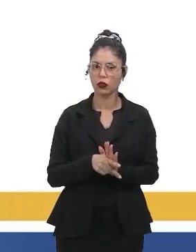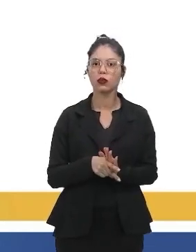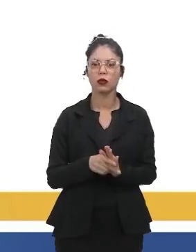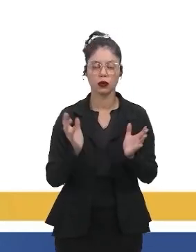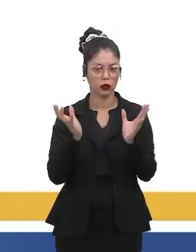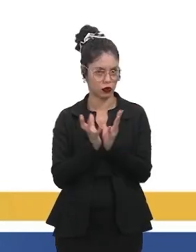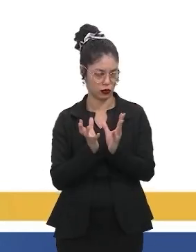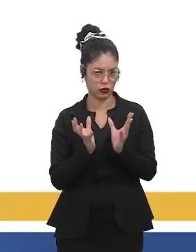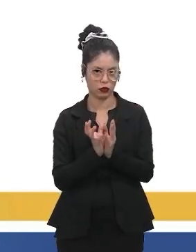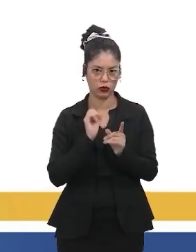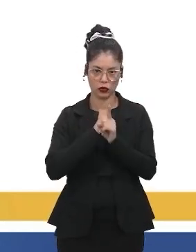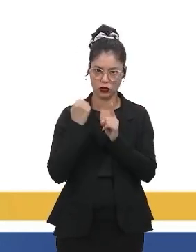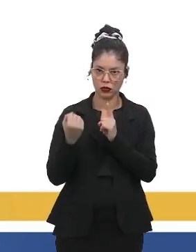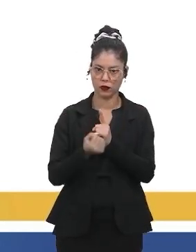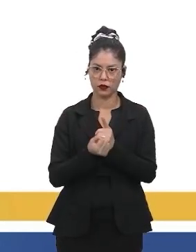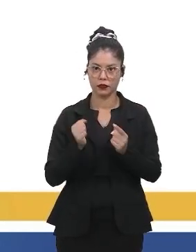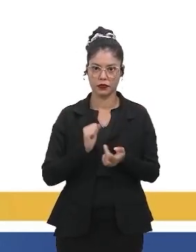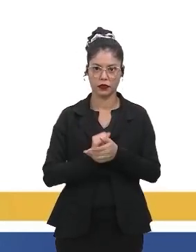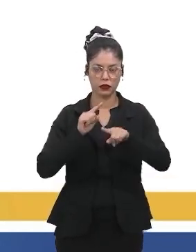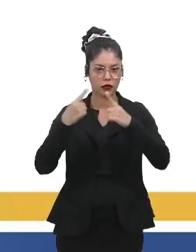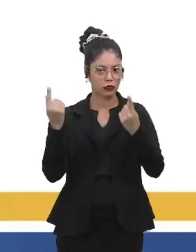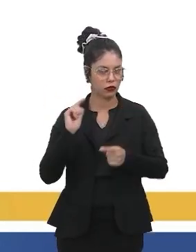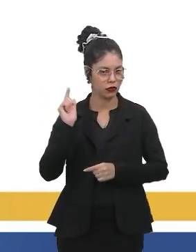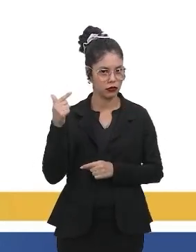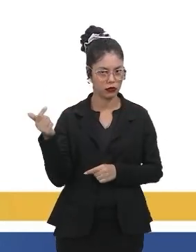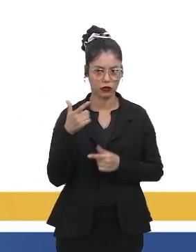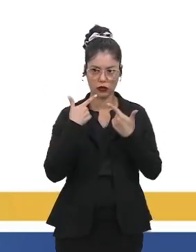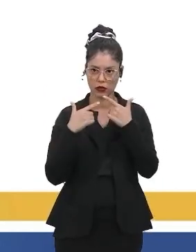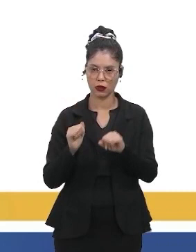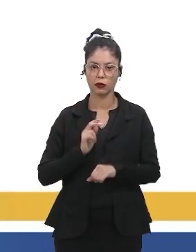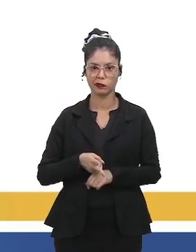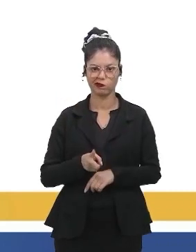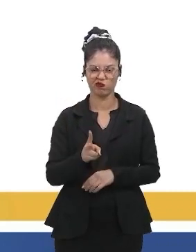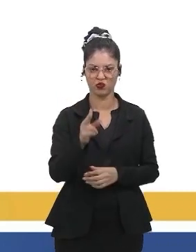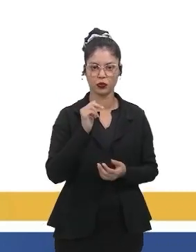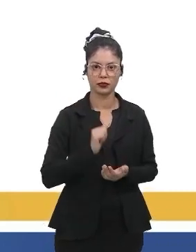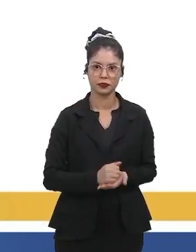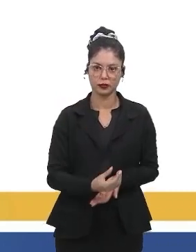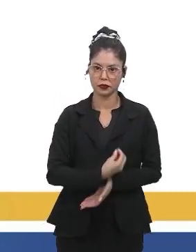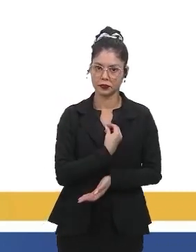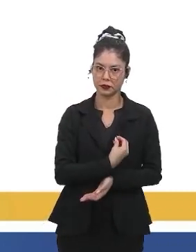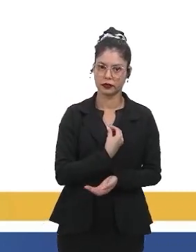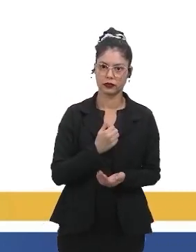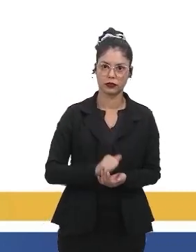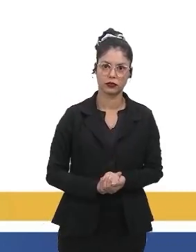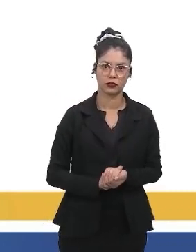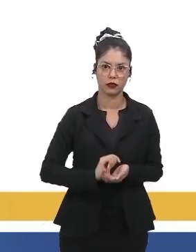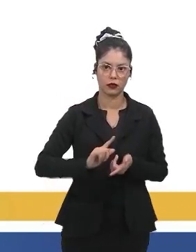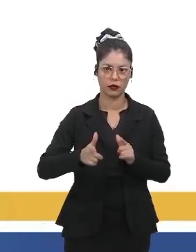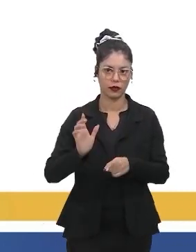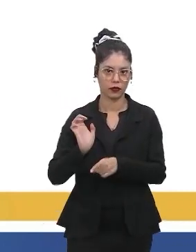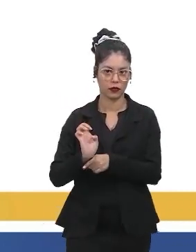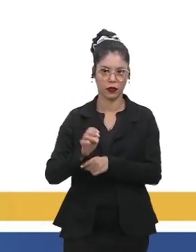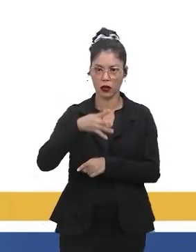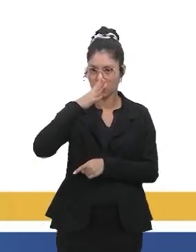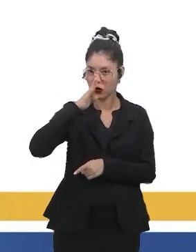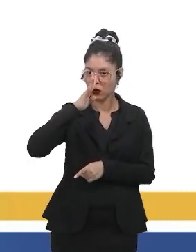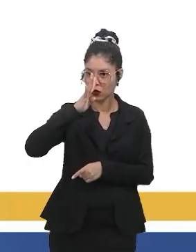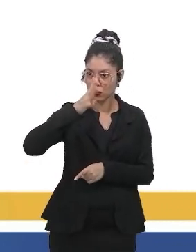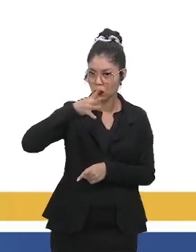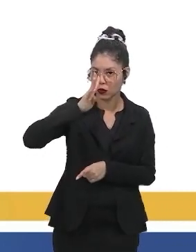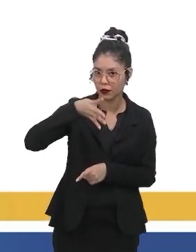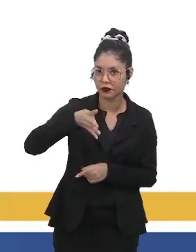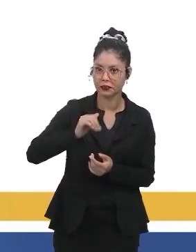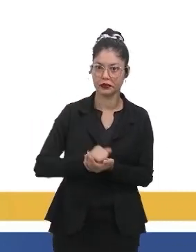dos grupos sociais, mas as demais linguagens permanecem vivas. Letra E. Diz